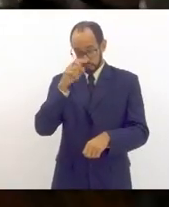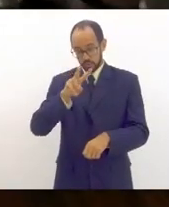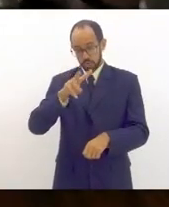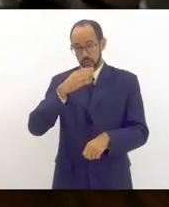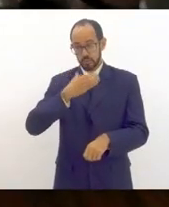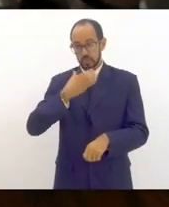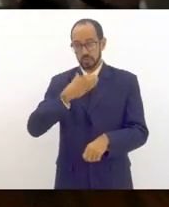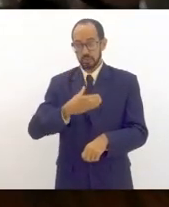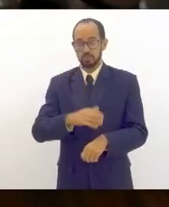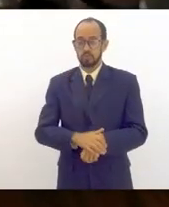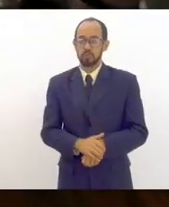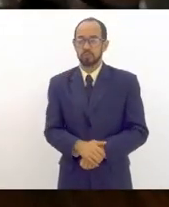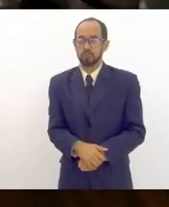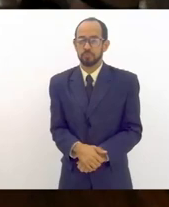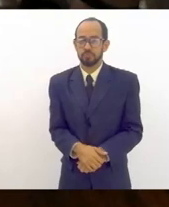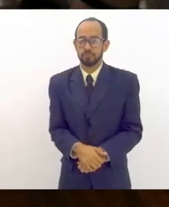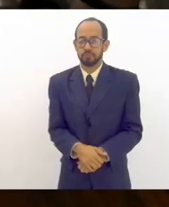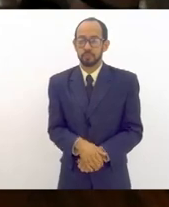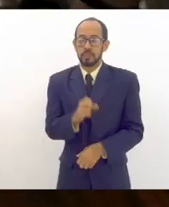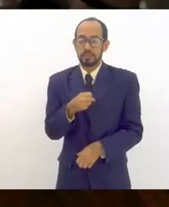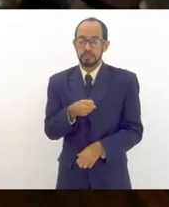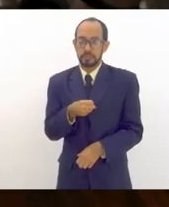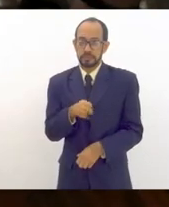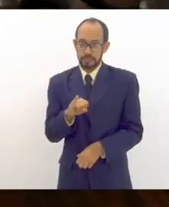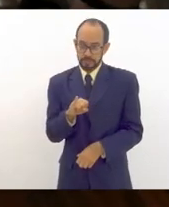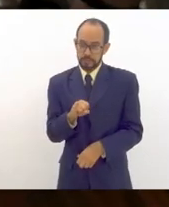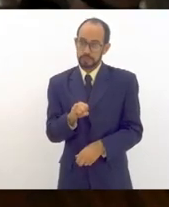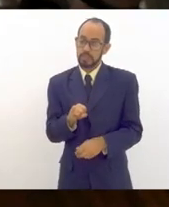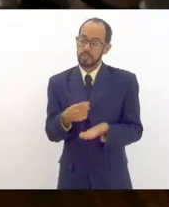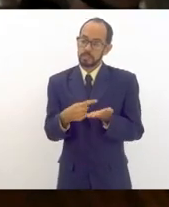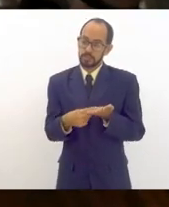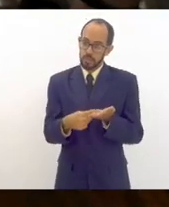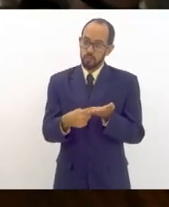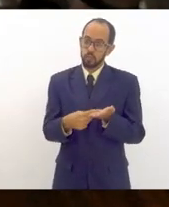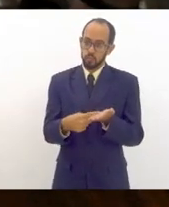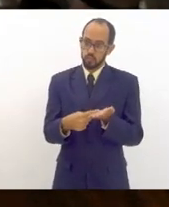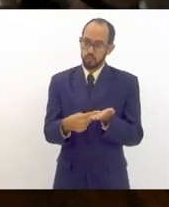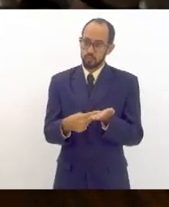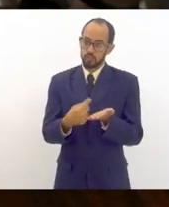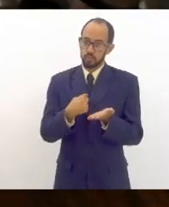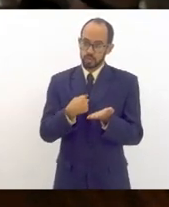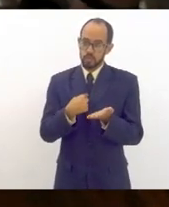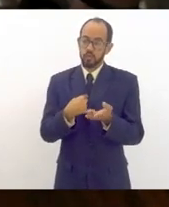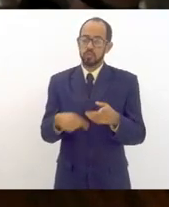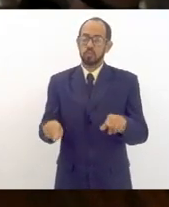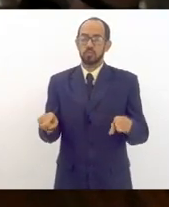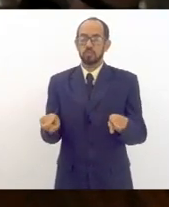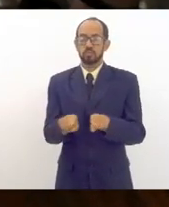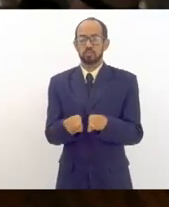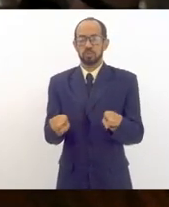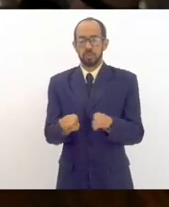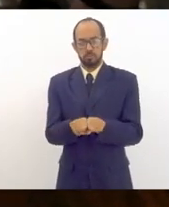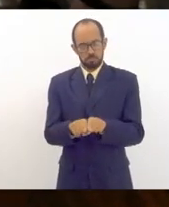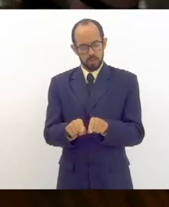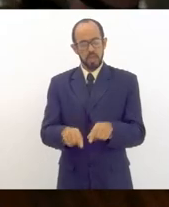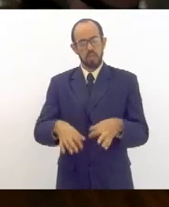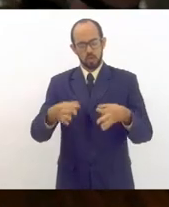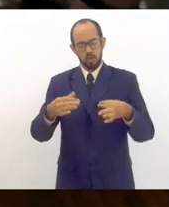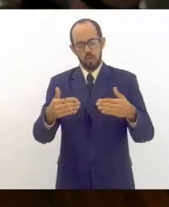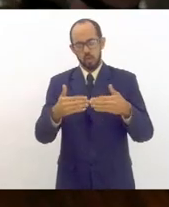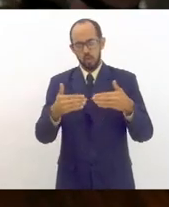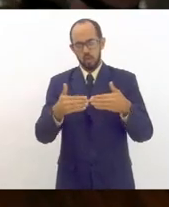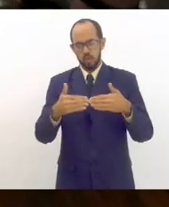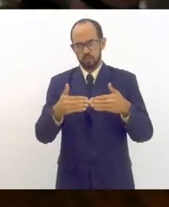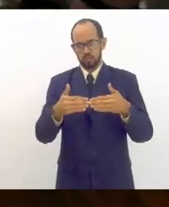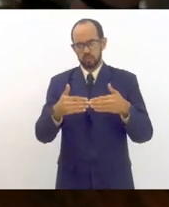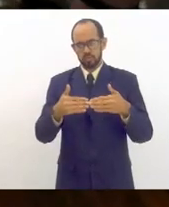dezembro. Se esse é o acordo, eu estou amplamente favorável, porque eu